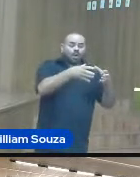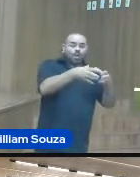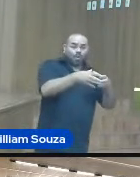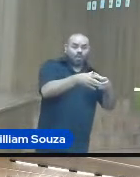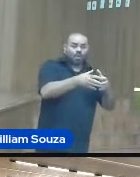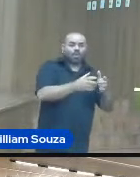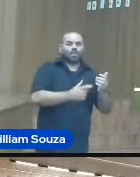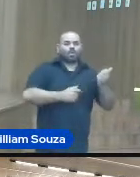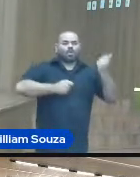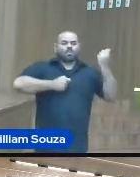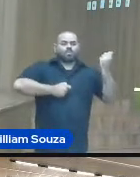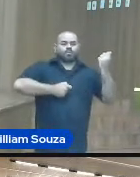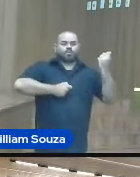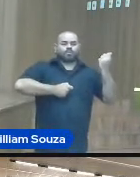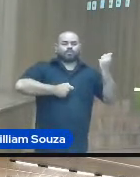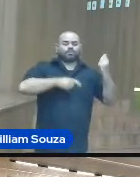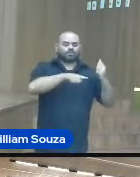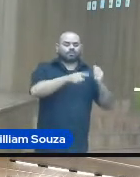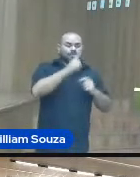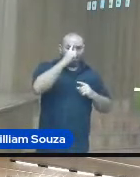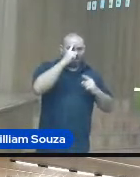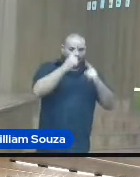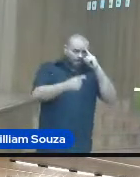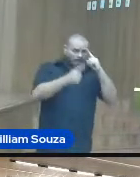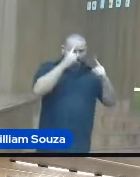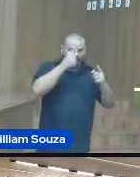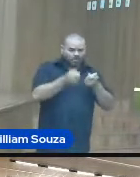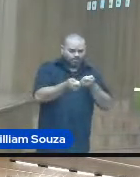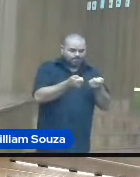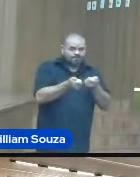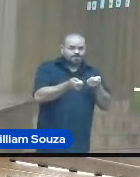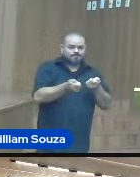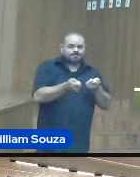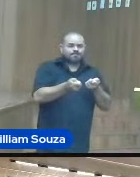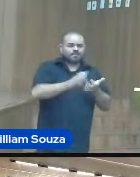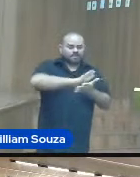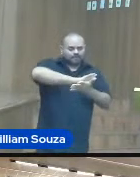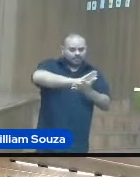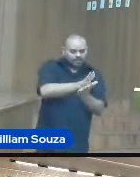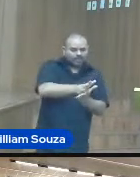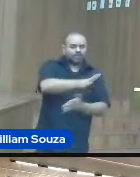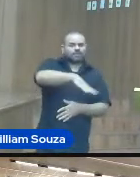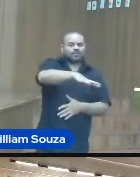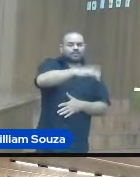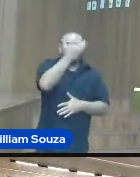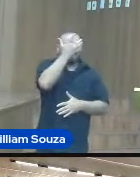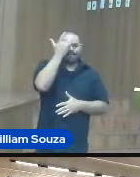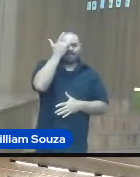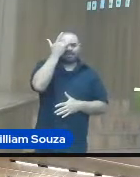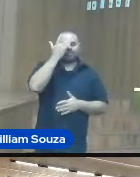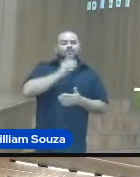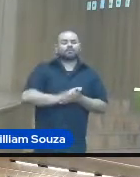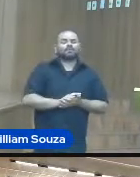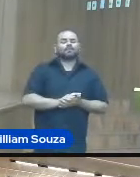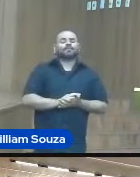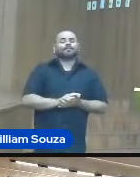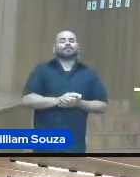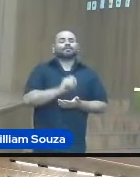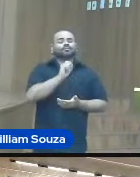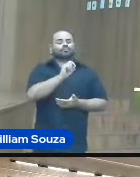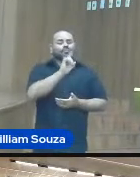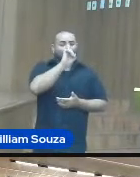locais, para poder controlar e oprimir as pessoas, e criar um